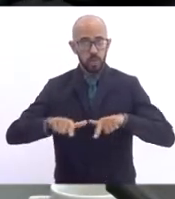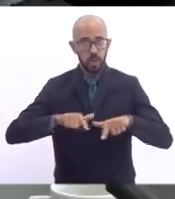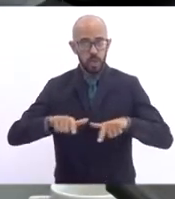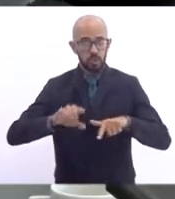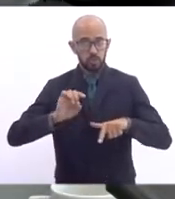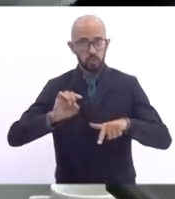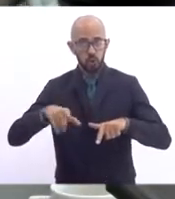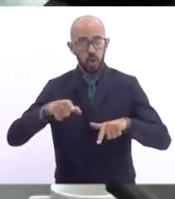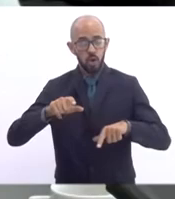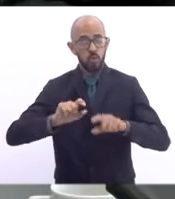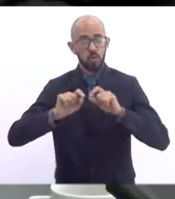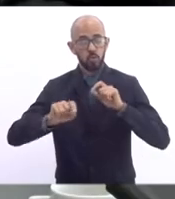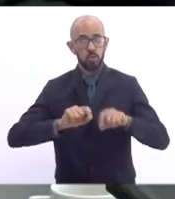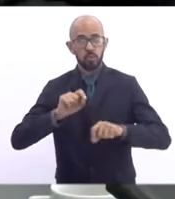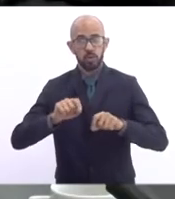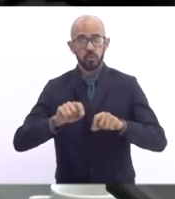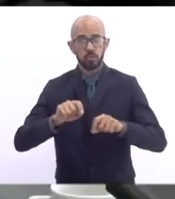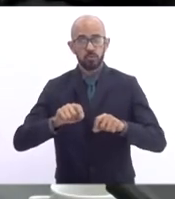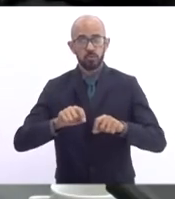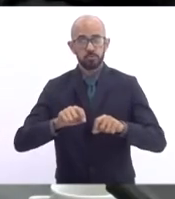com essas